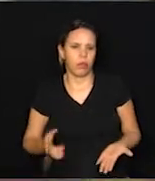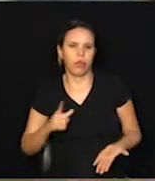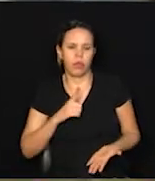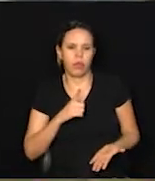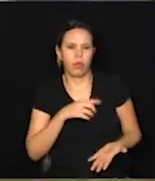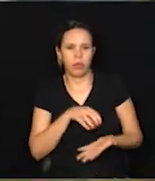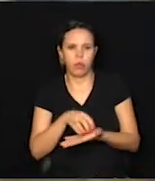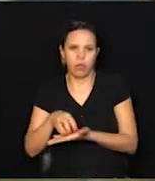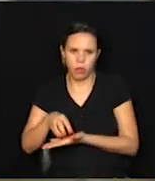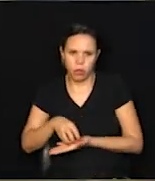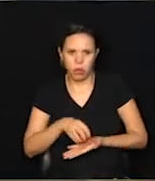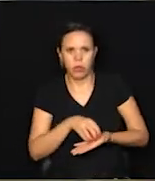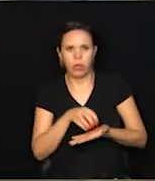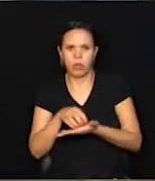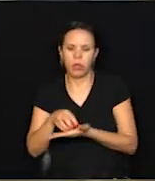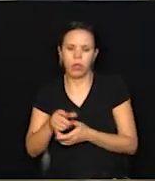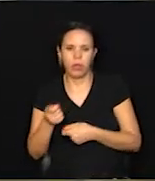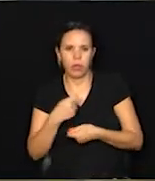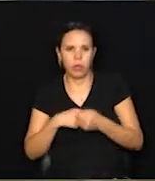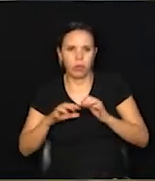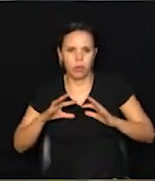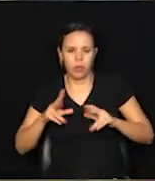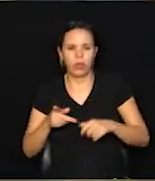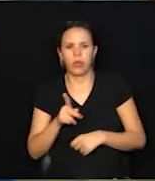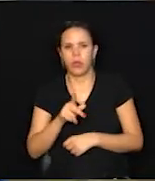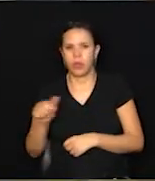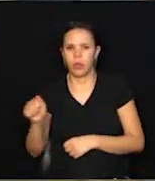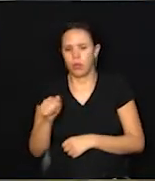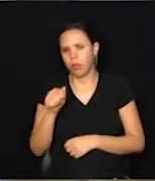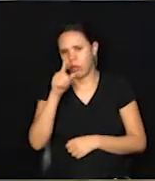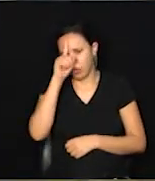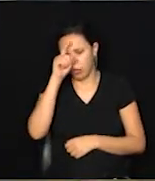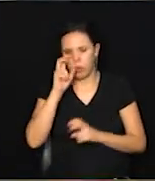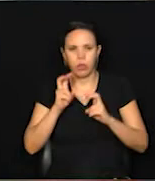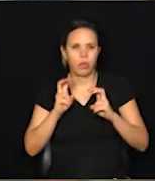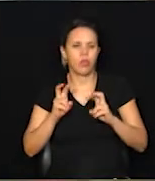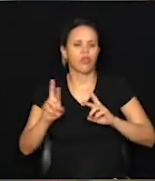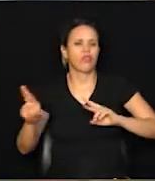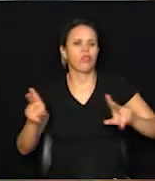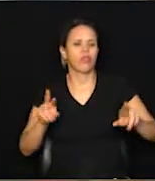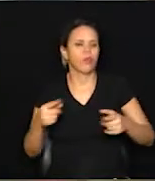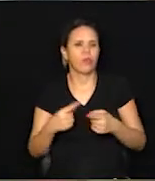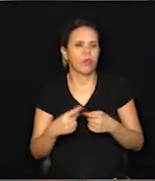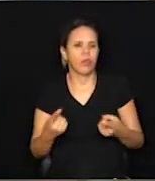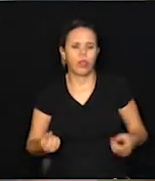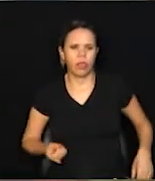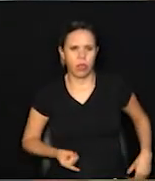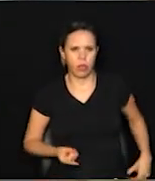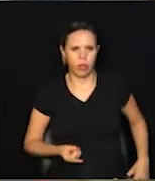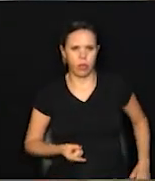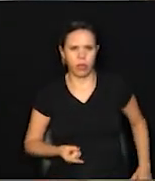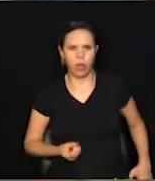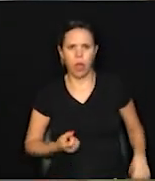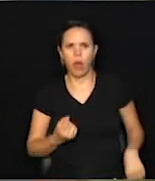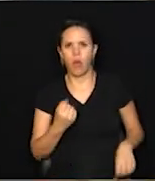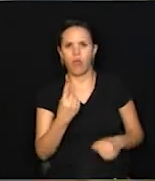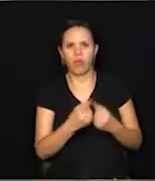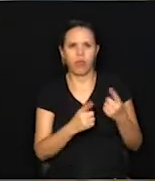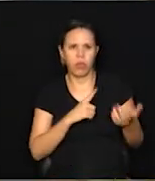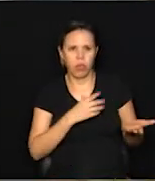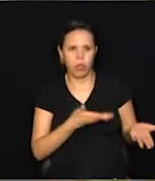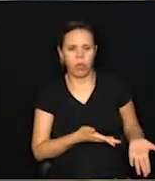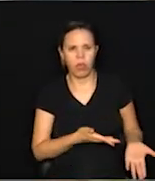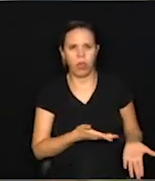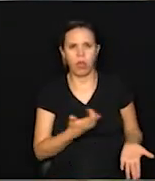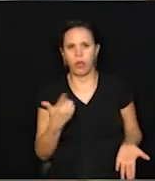está gerenciando todos os PAs, então por que essa diferenciação, entende? Alguns tem, outros não tem, e o nosso, que faz